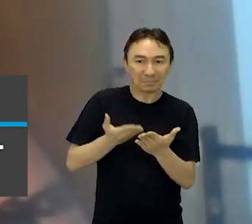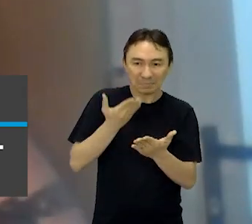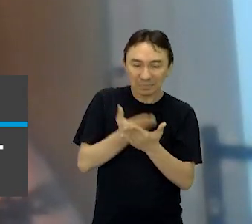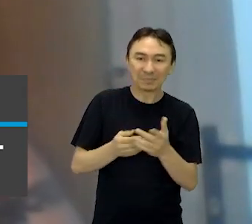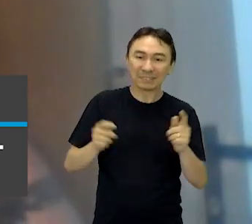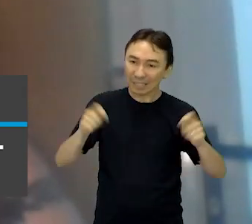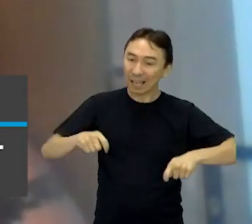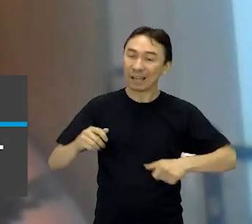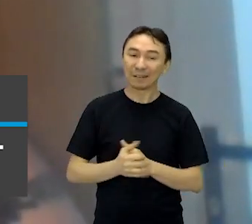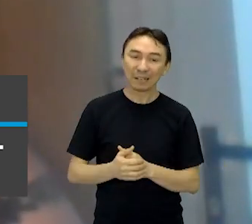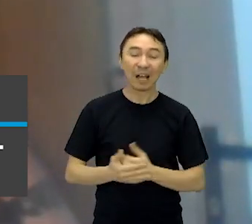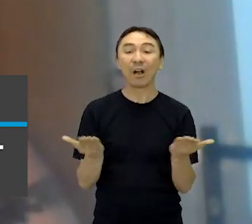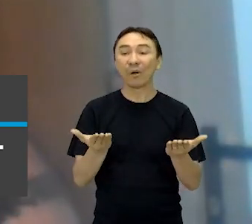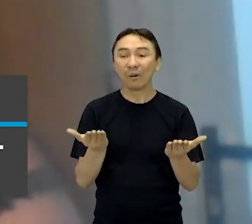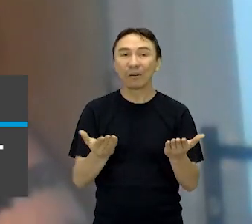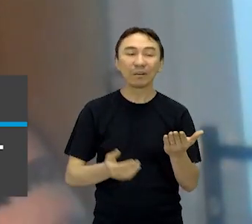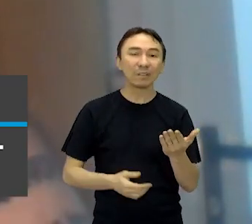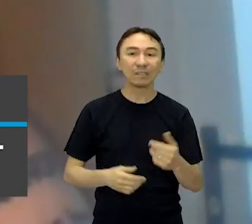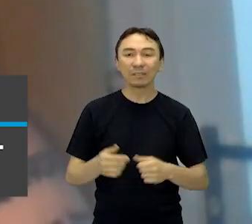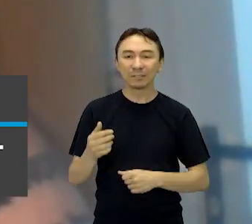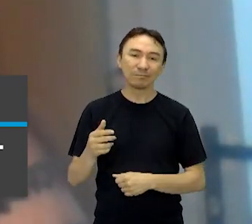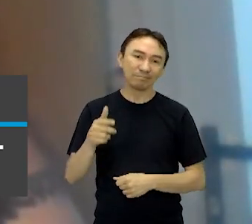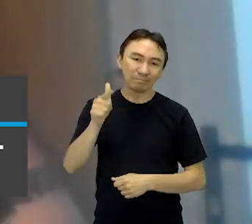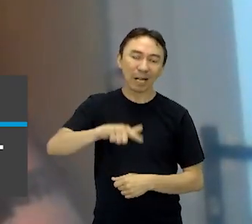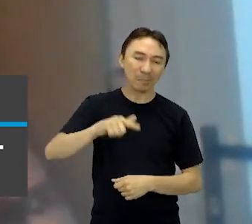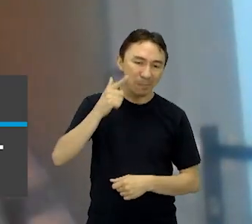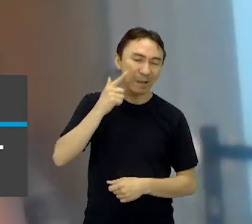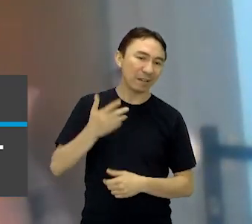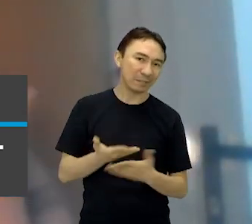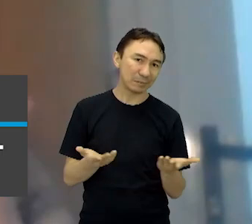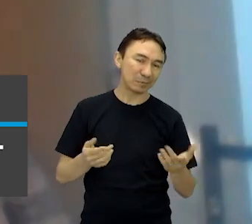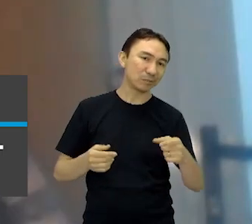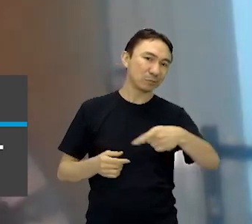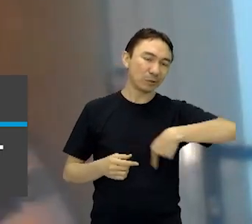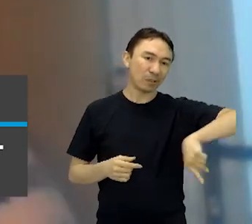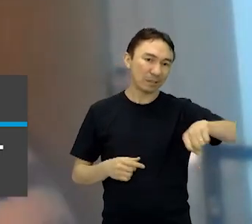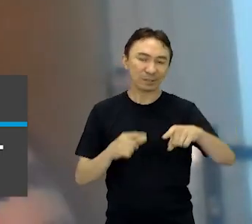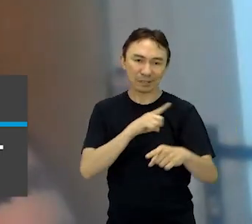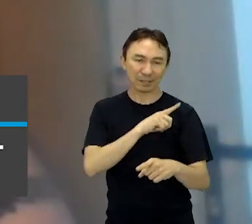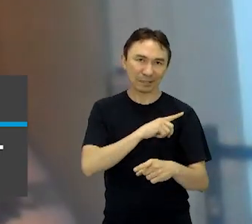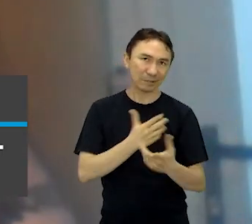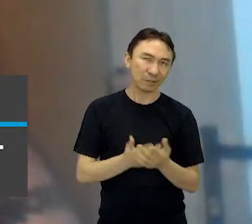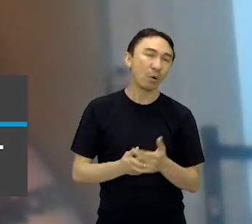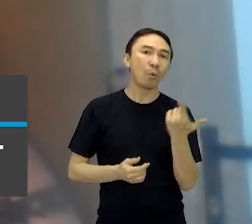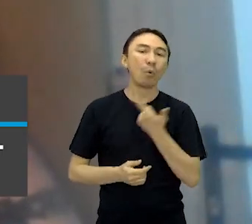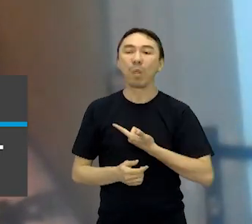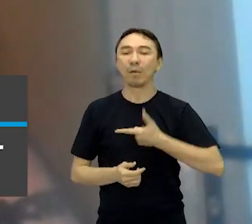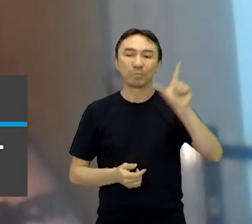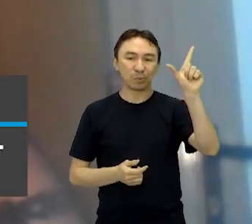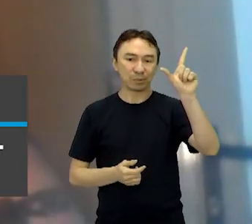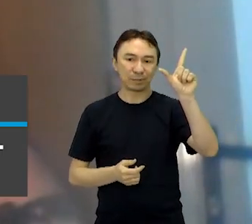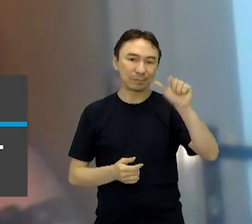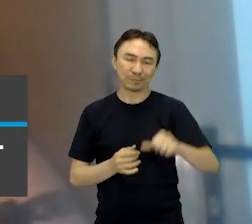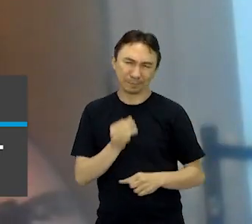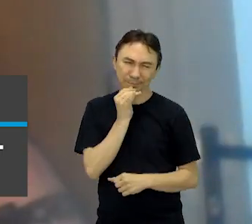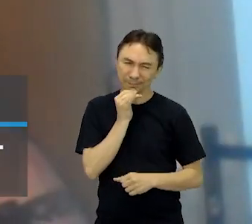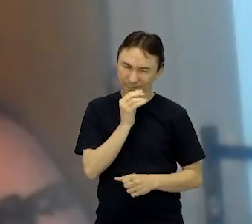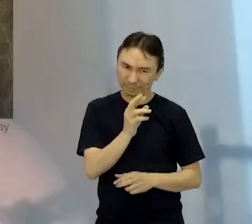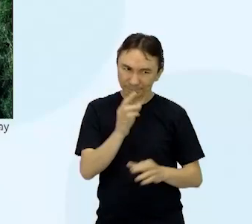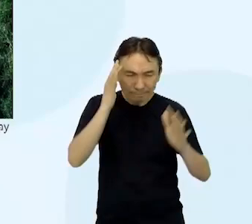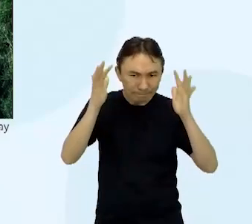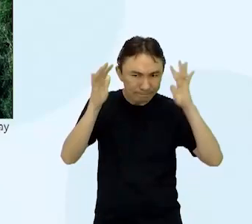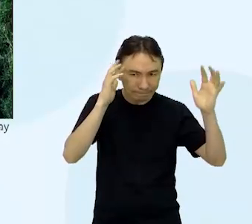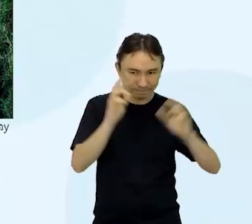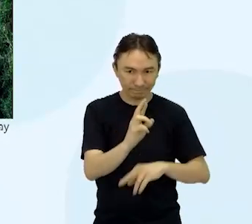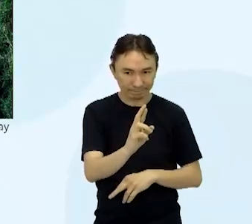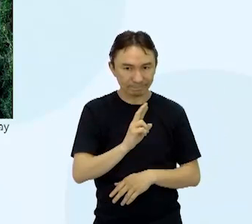gente, vamos pensar a gente assim, individualmente, enquanto pessoa. Pensem aí, pessoal, e me respondam.